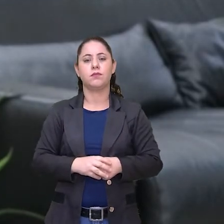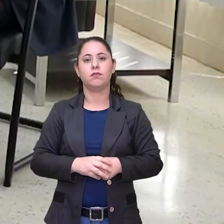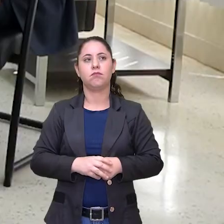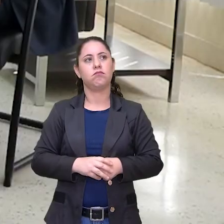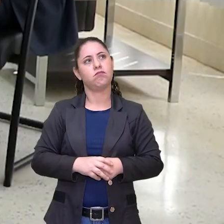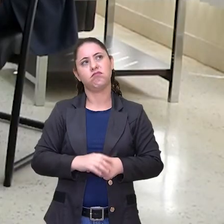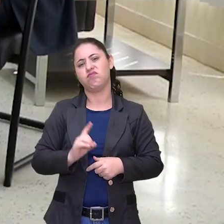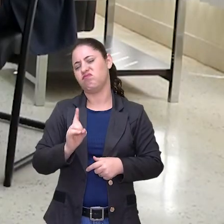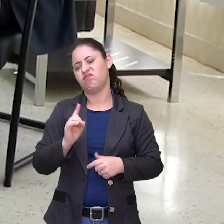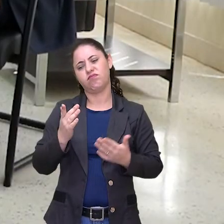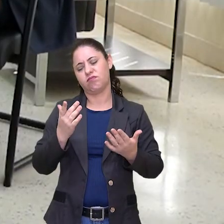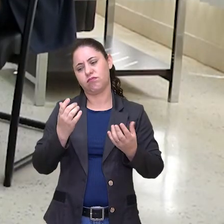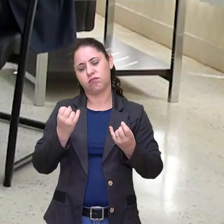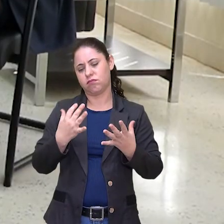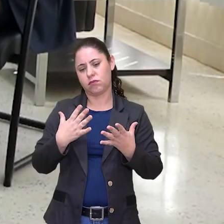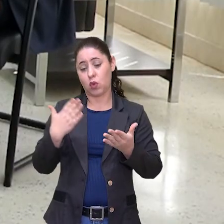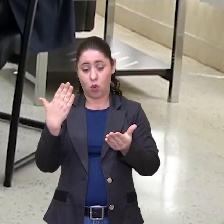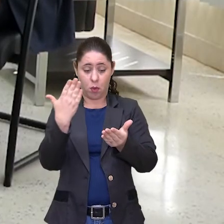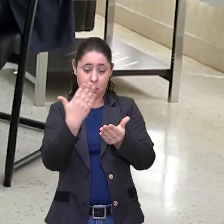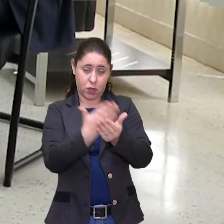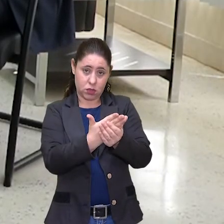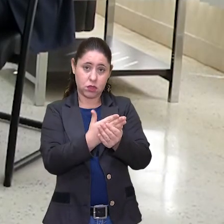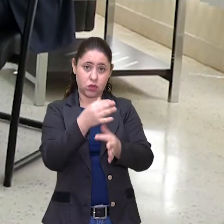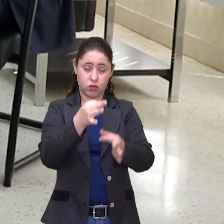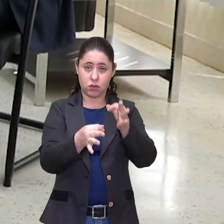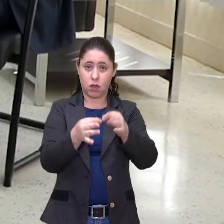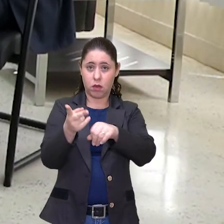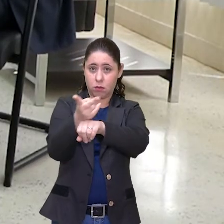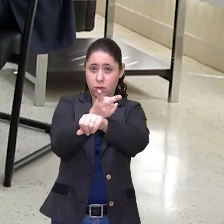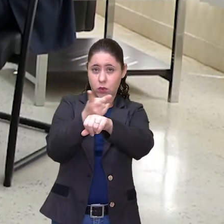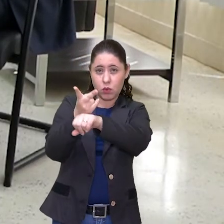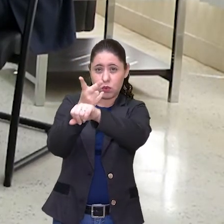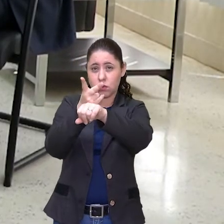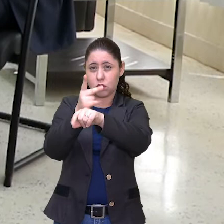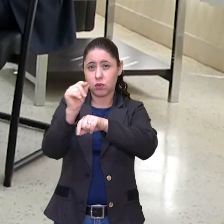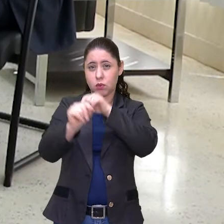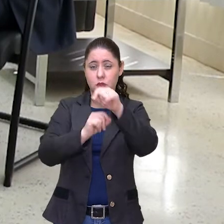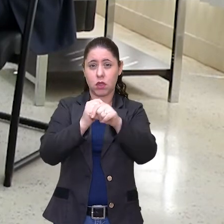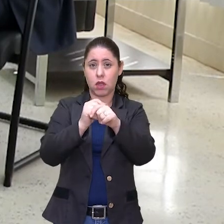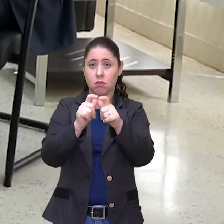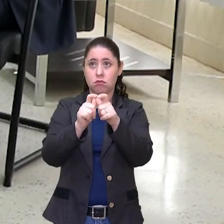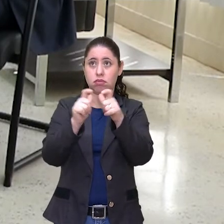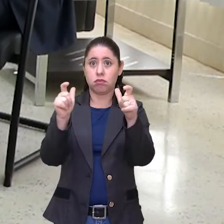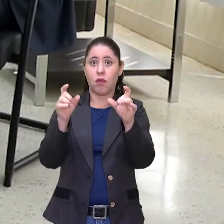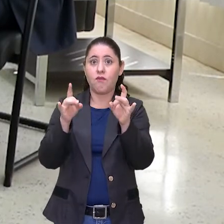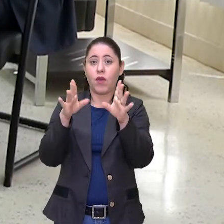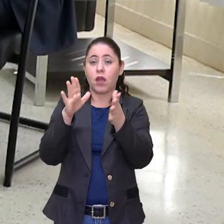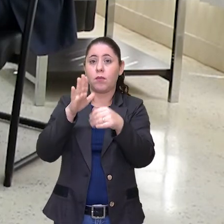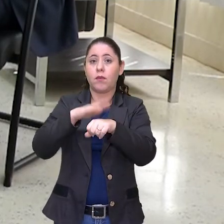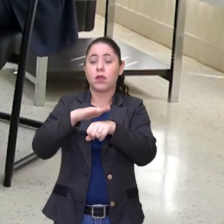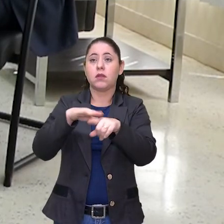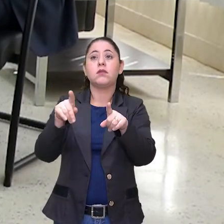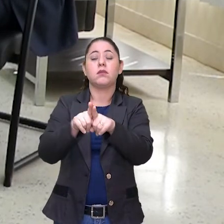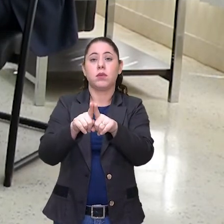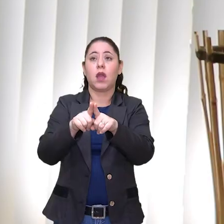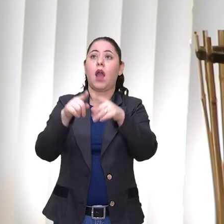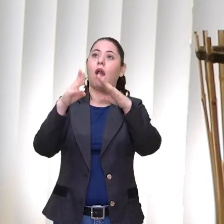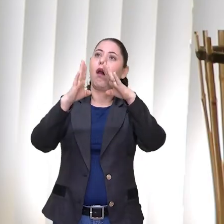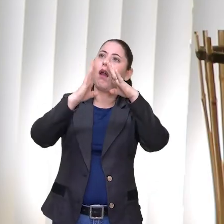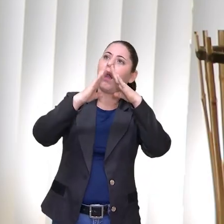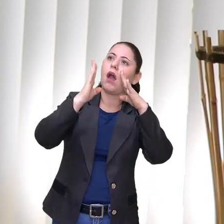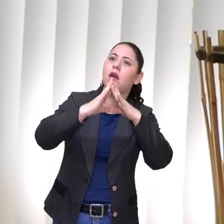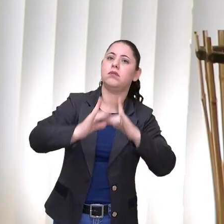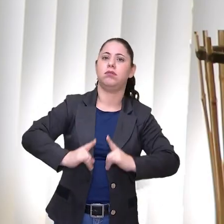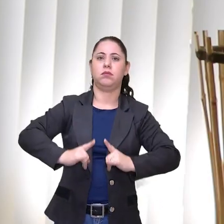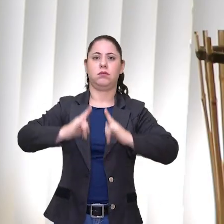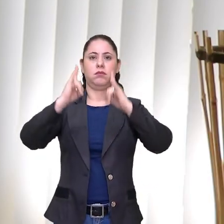apreendidos? Eu não diria isso, porque nos processos judiciais o que se busca são os bens de maior liquidez. Também são